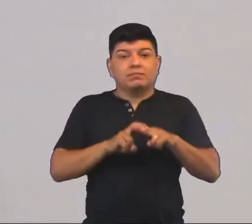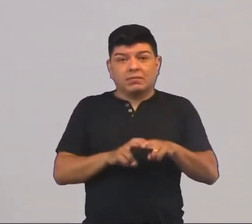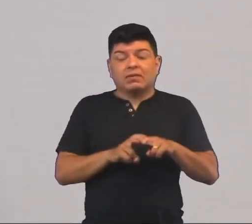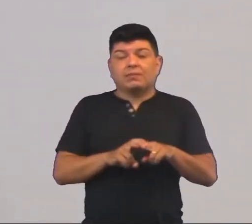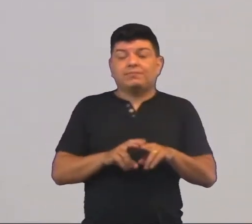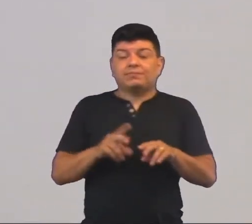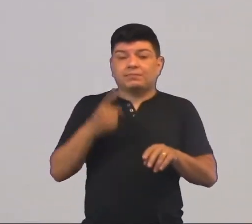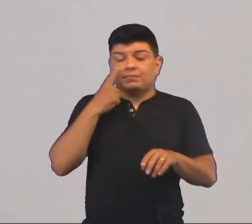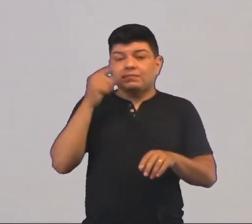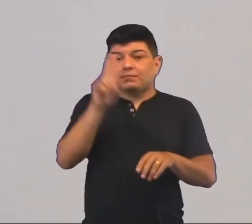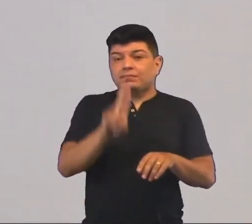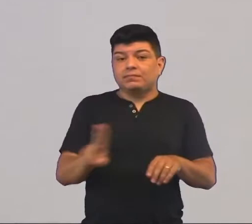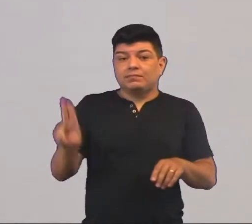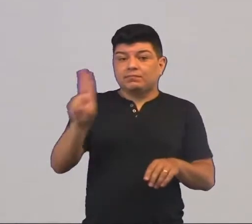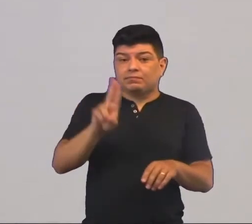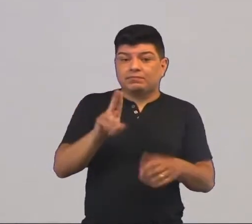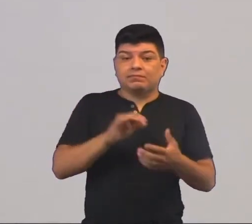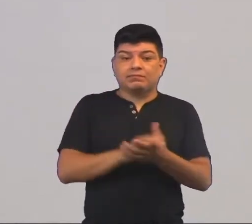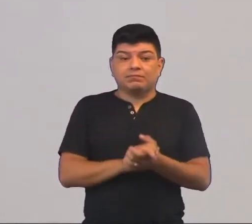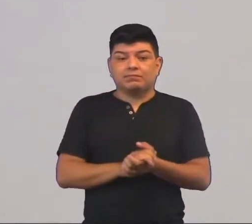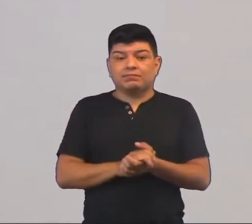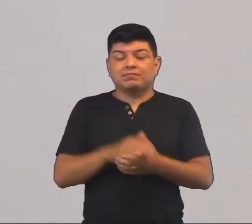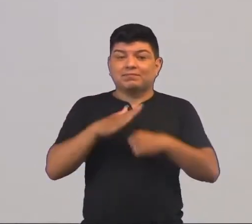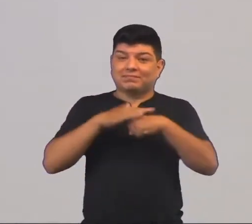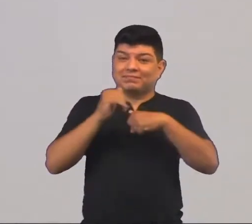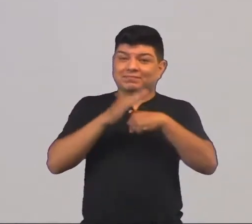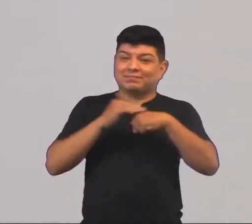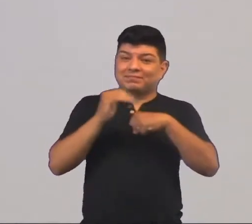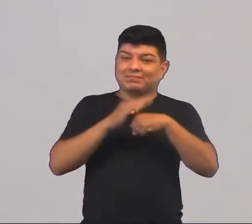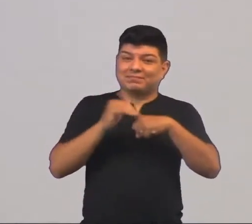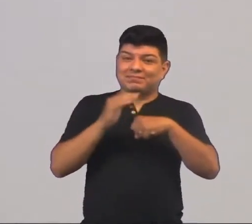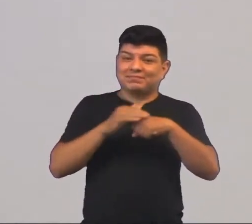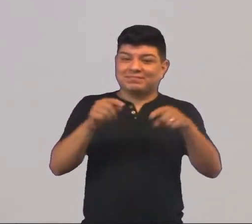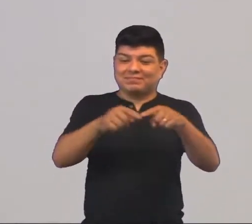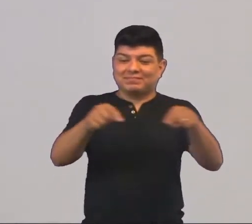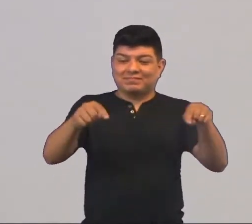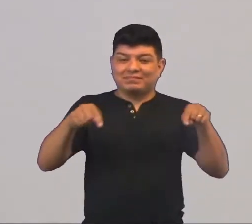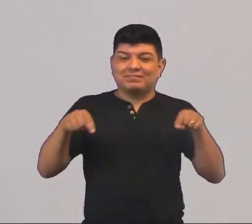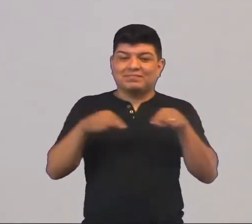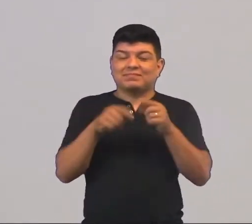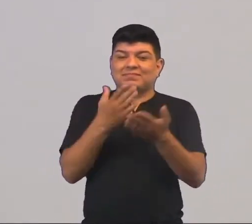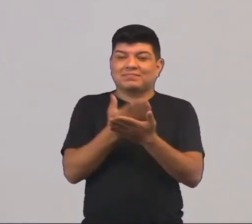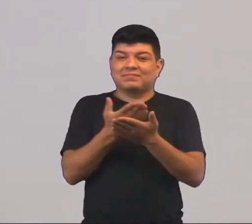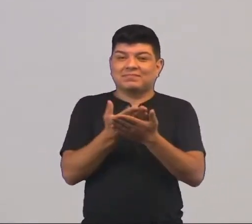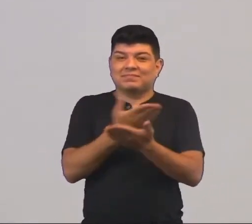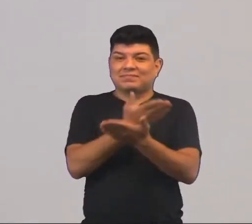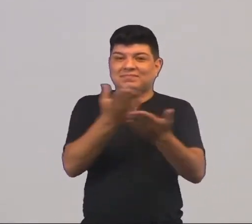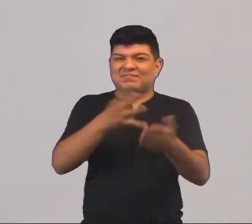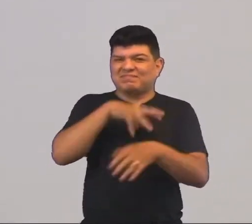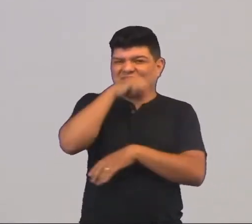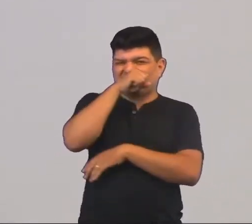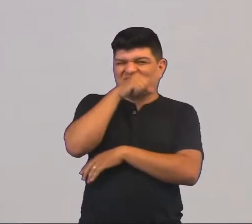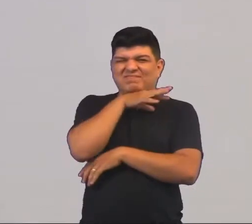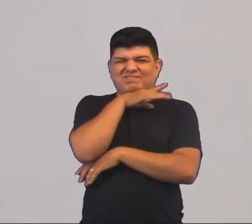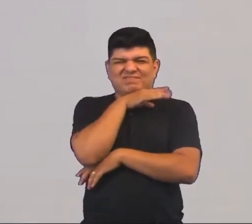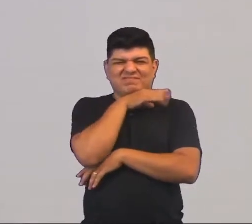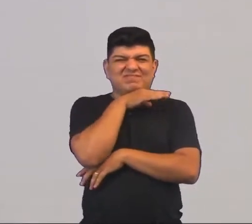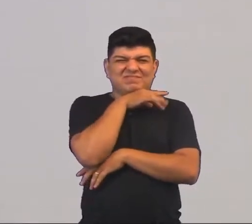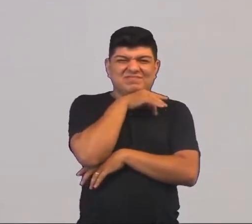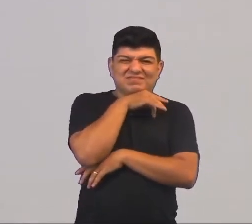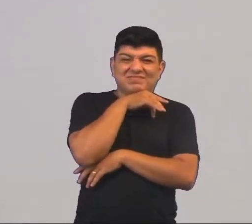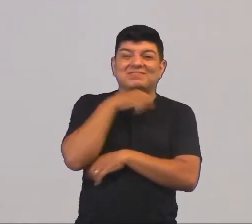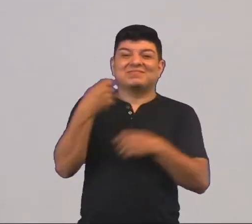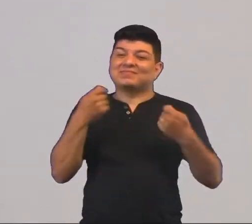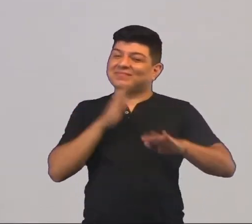é alguma coisa que a gente usa, assim, de um termo bem carinhoso, que a gente usa até na sala de aula, assim, para você não andar catingoso por aí,